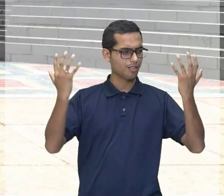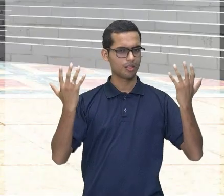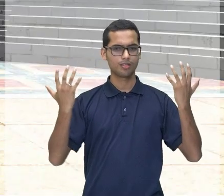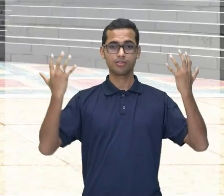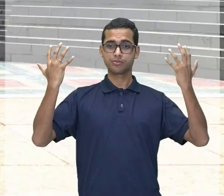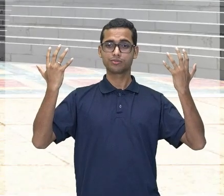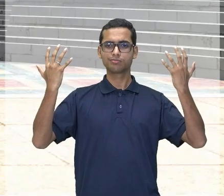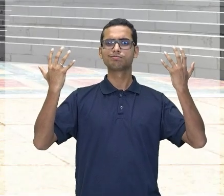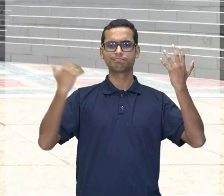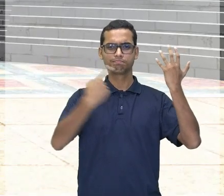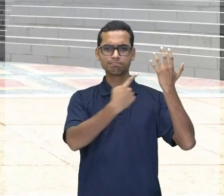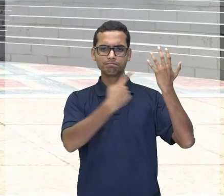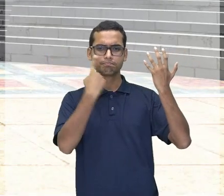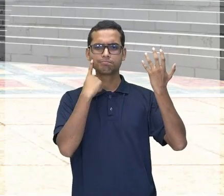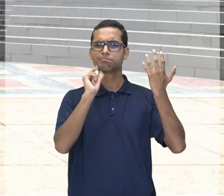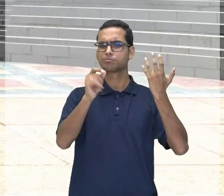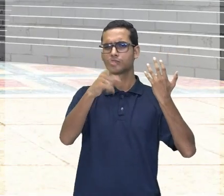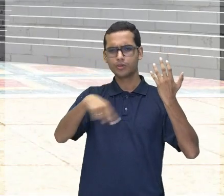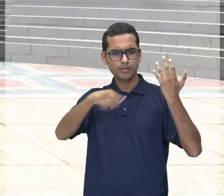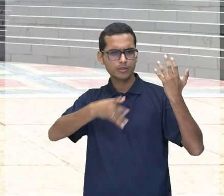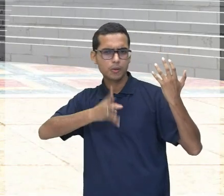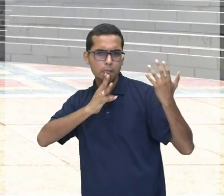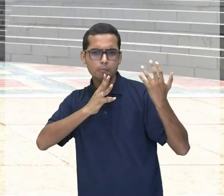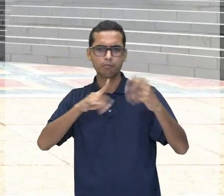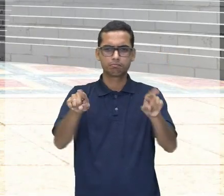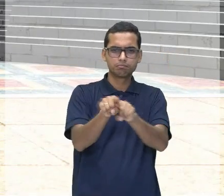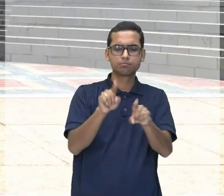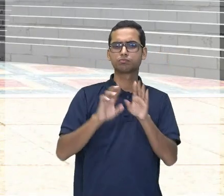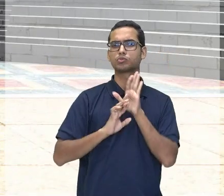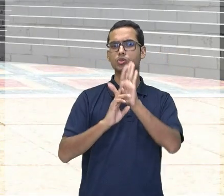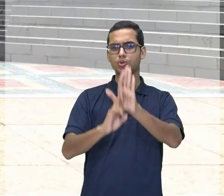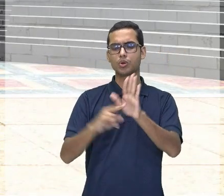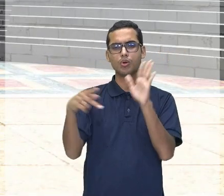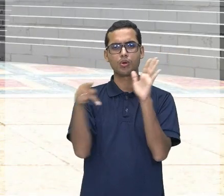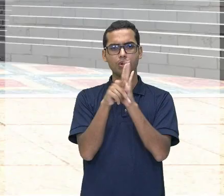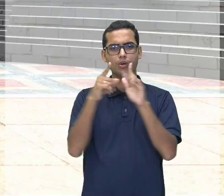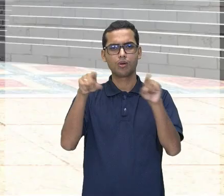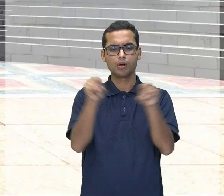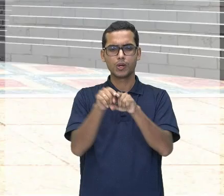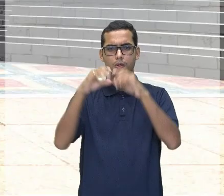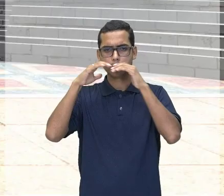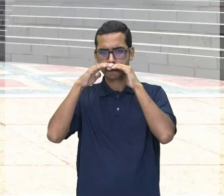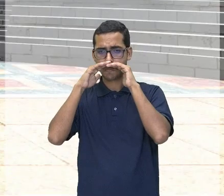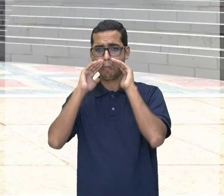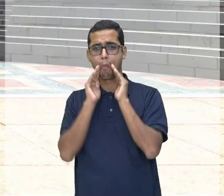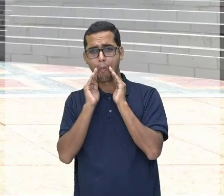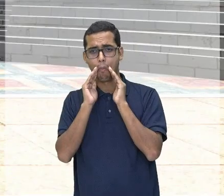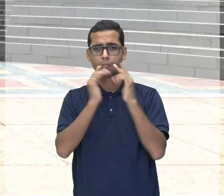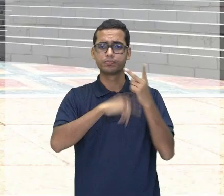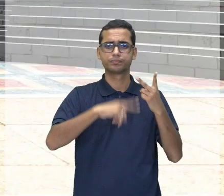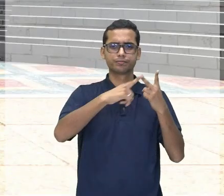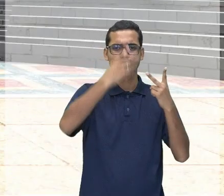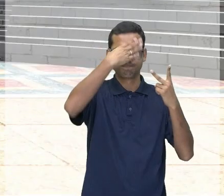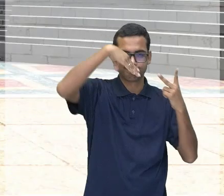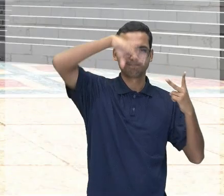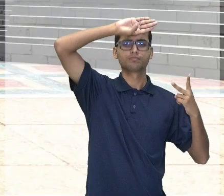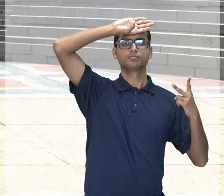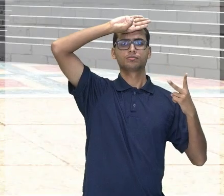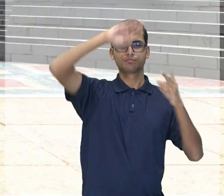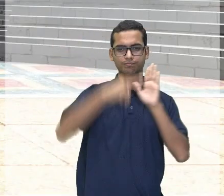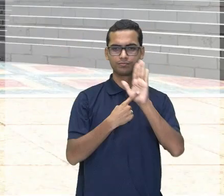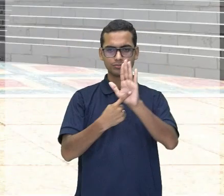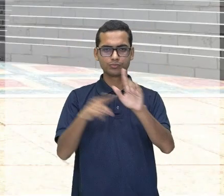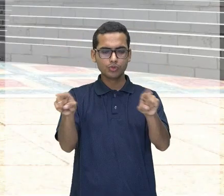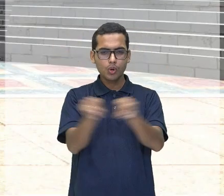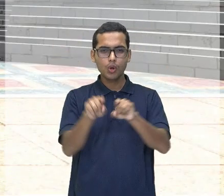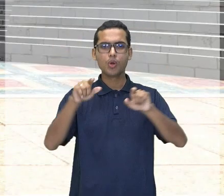também de vocês, que representam aí a tragédia e a comédia, né? No palco onde era